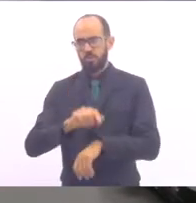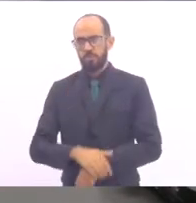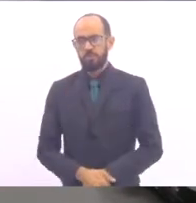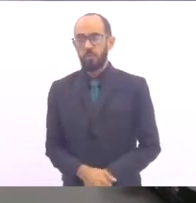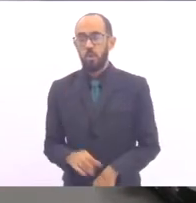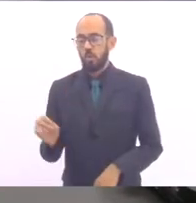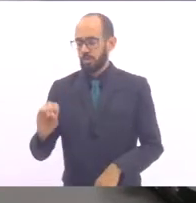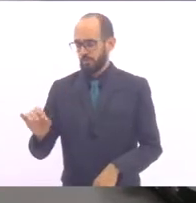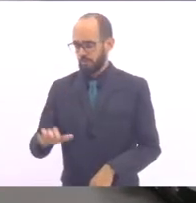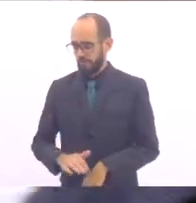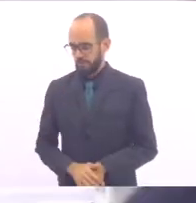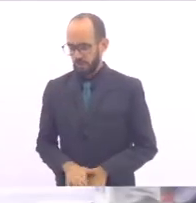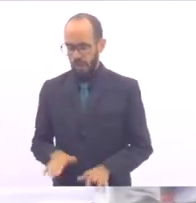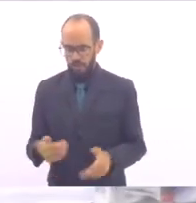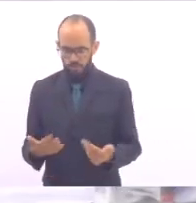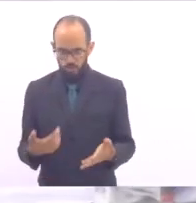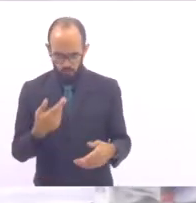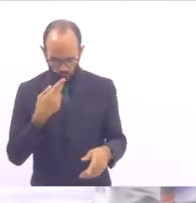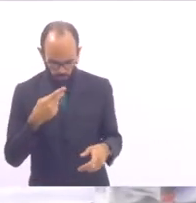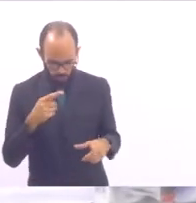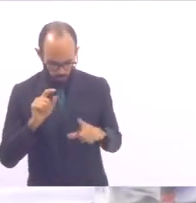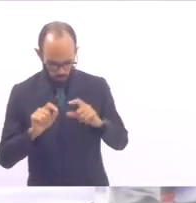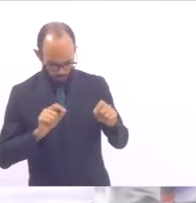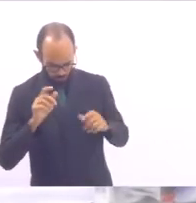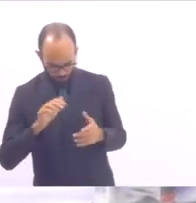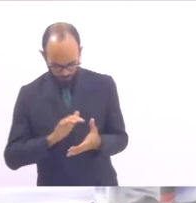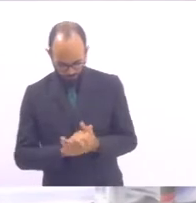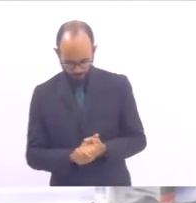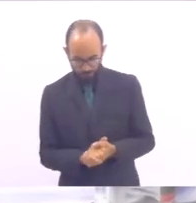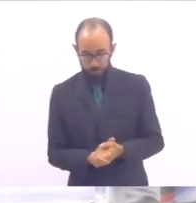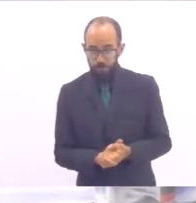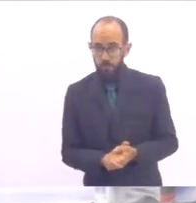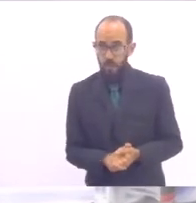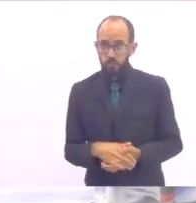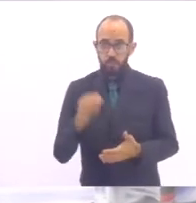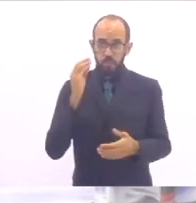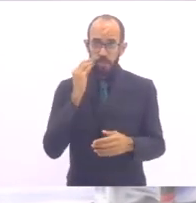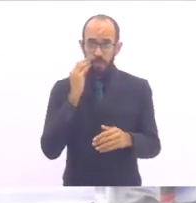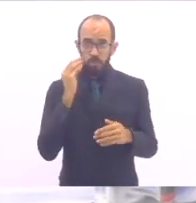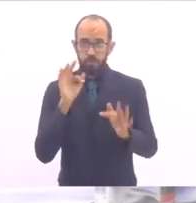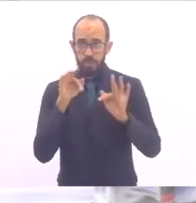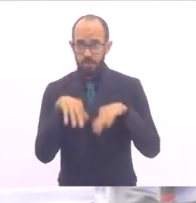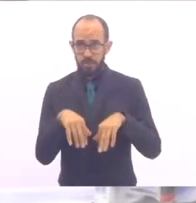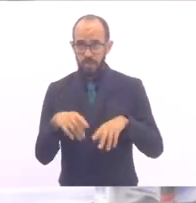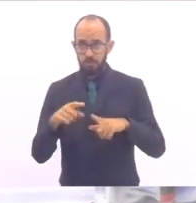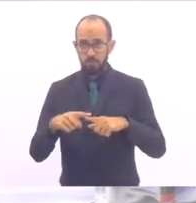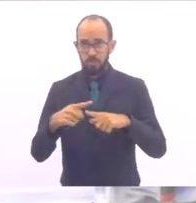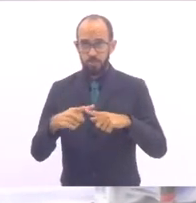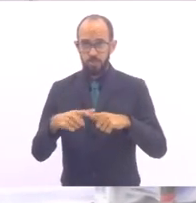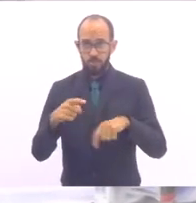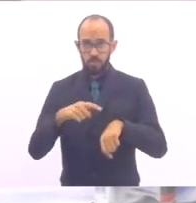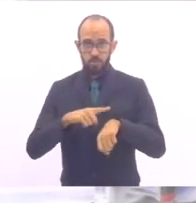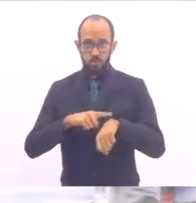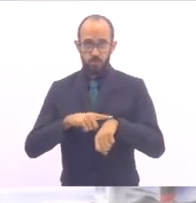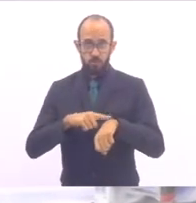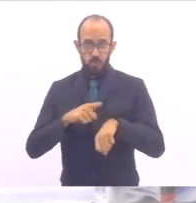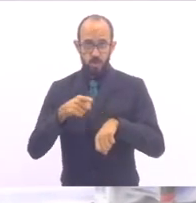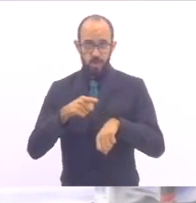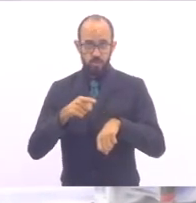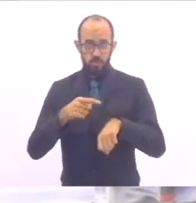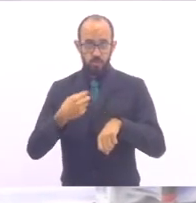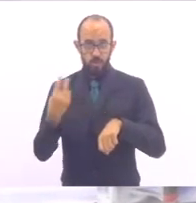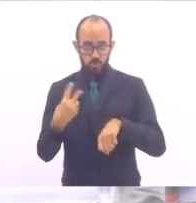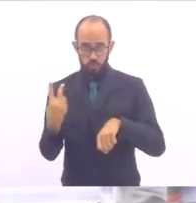Alô? Deixa eu falar uma coisa para vocês. Vamos fechar esse ponto. Eu estou vendo o horário, quase daqui a pouco você tem que vazar também